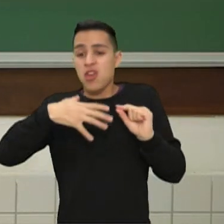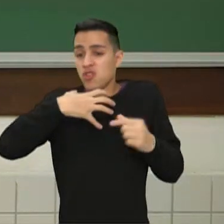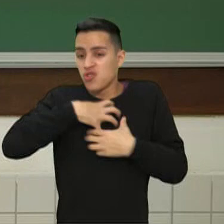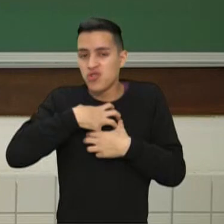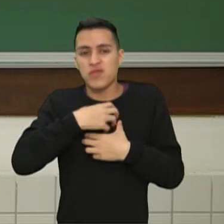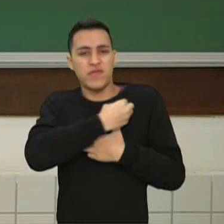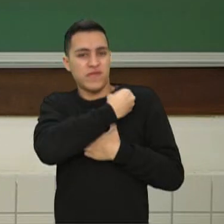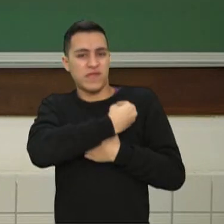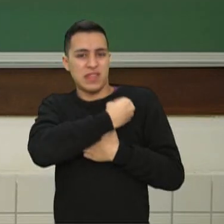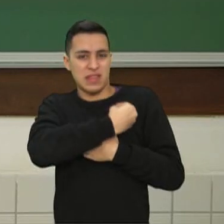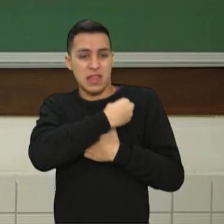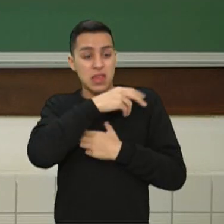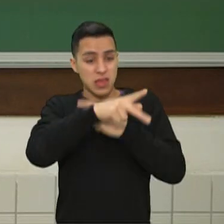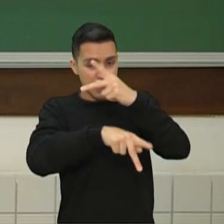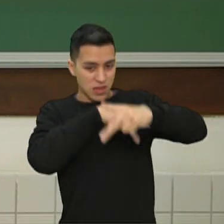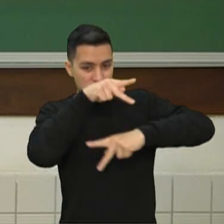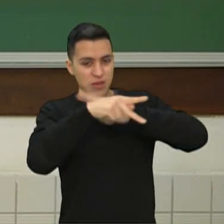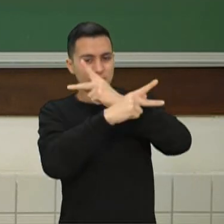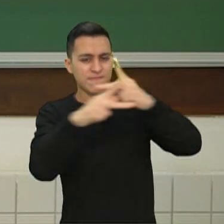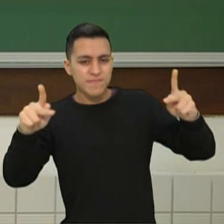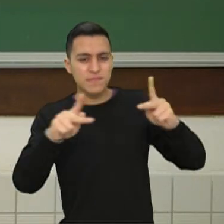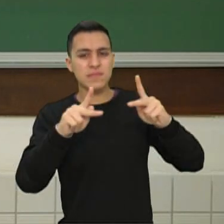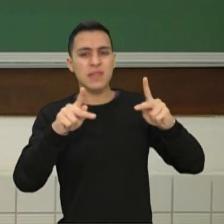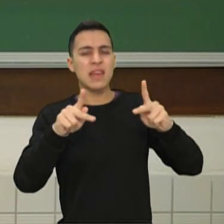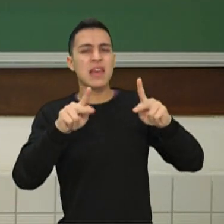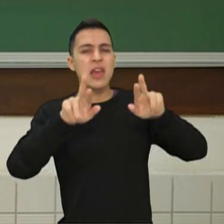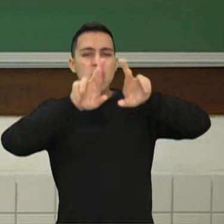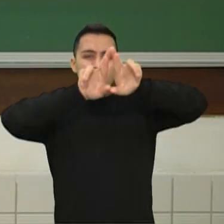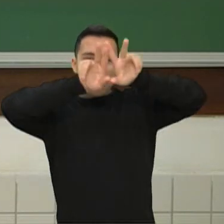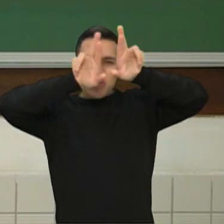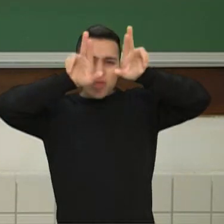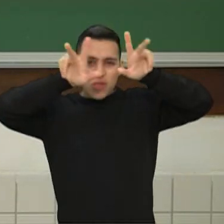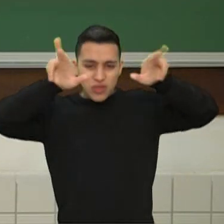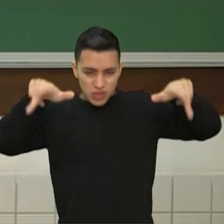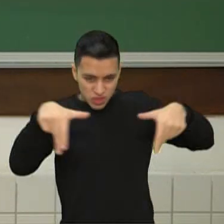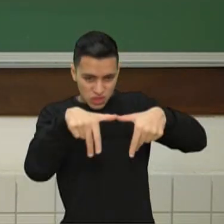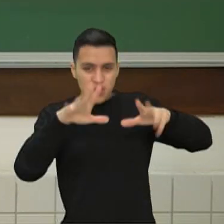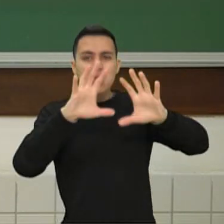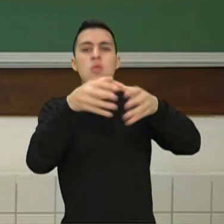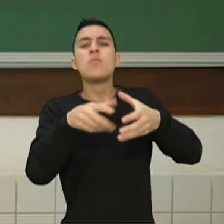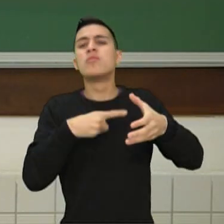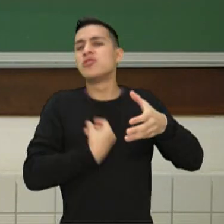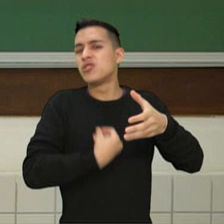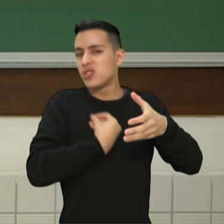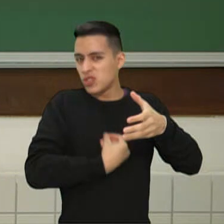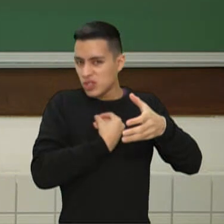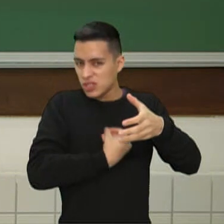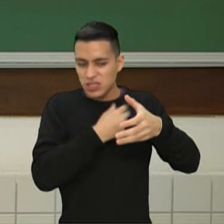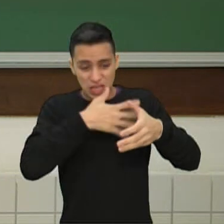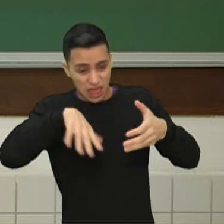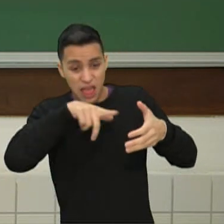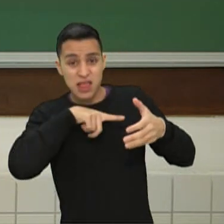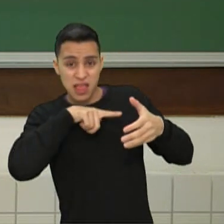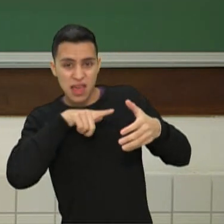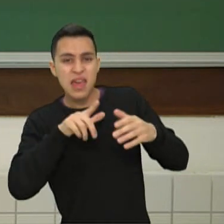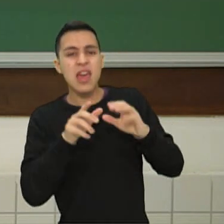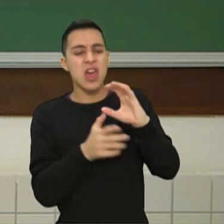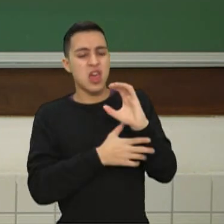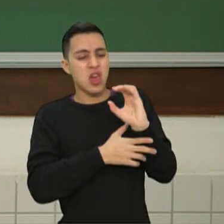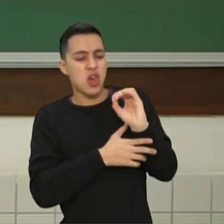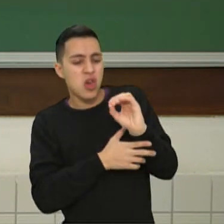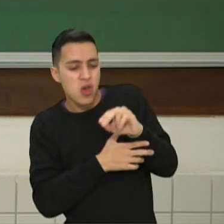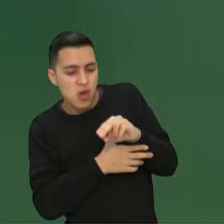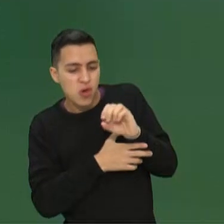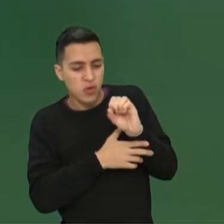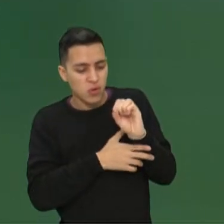vida que determinado povo, determinada etnia, determinado grupo de pessoas possui, tá? Então, a Constituição representa